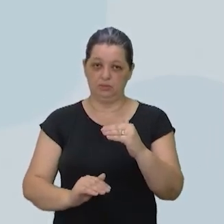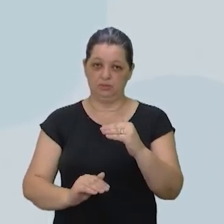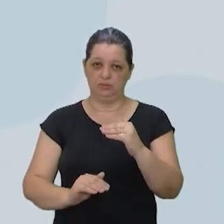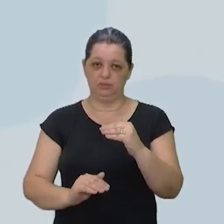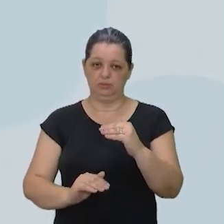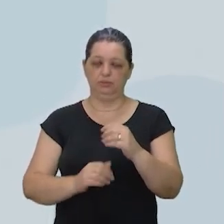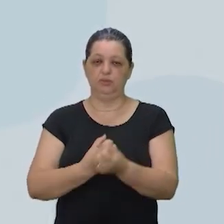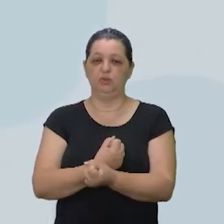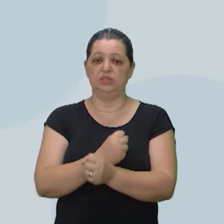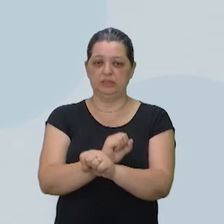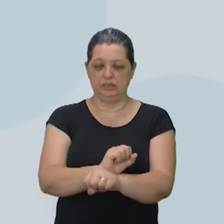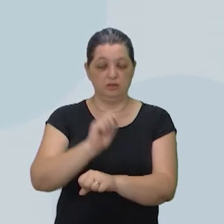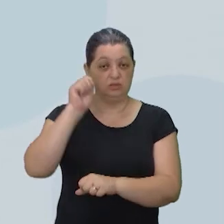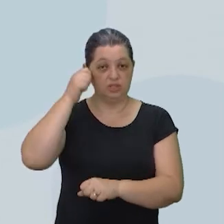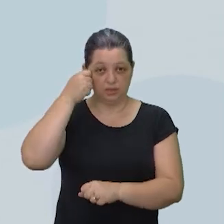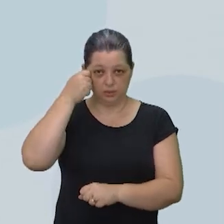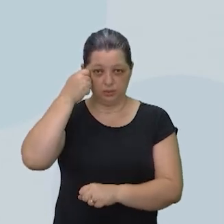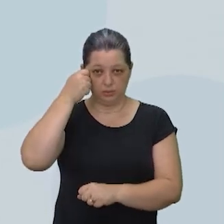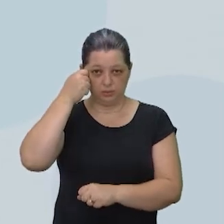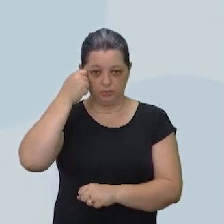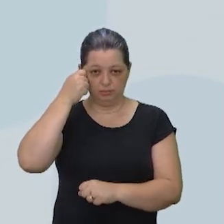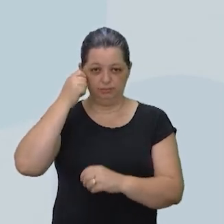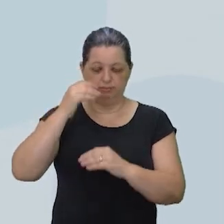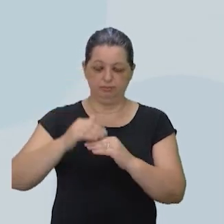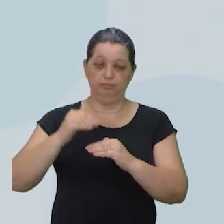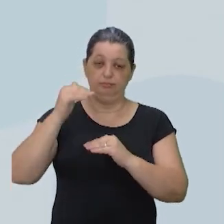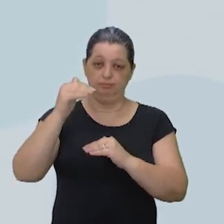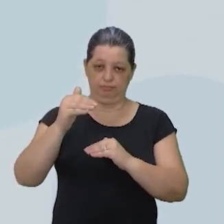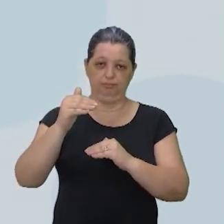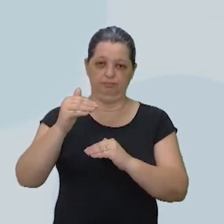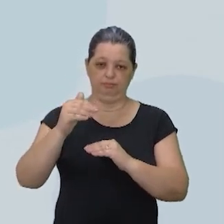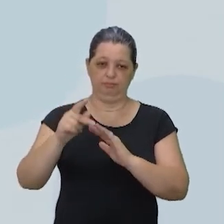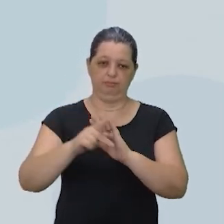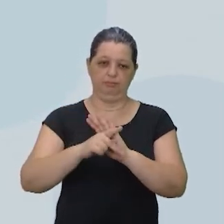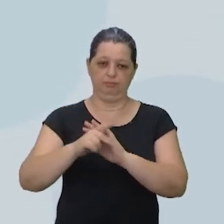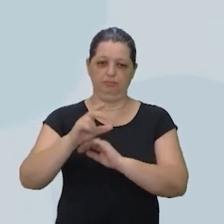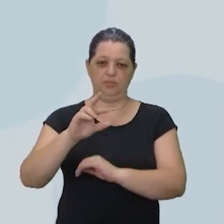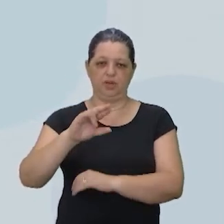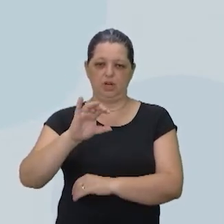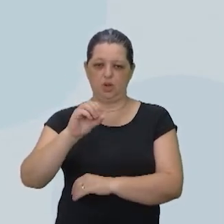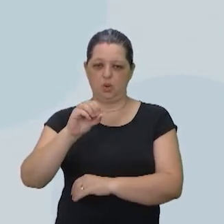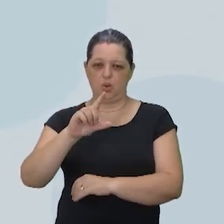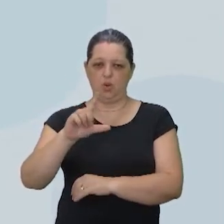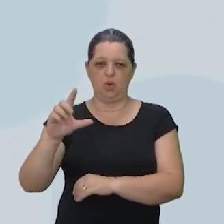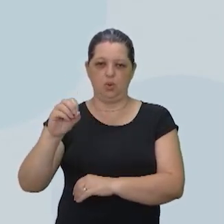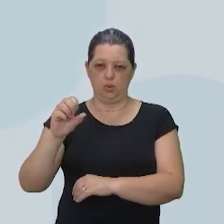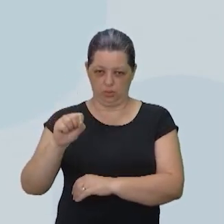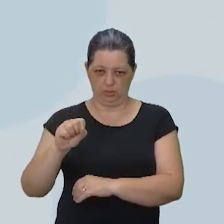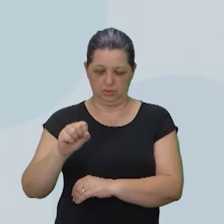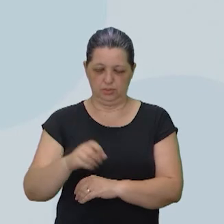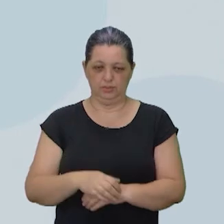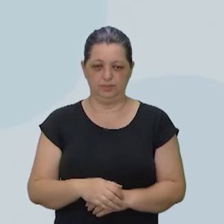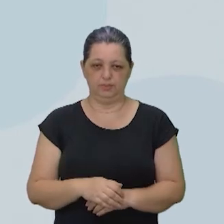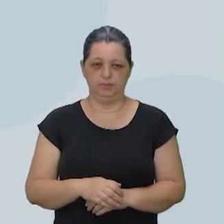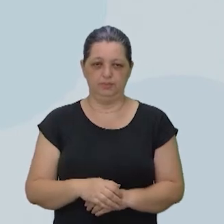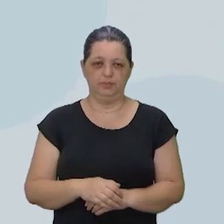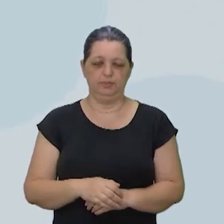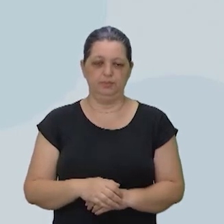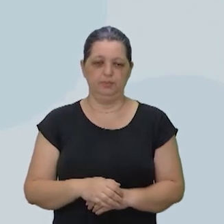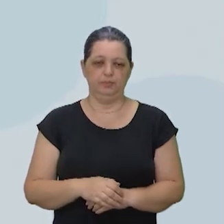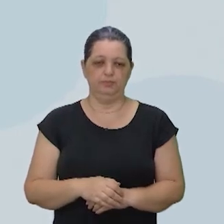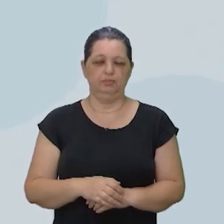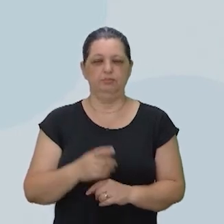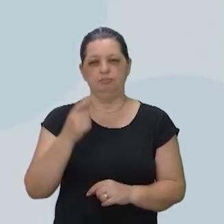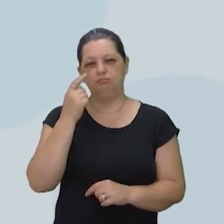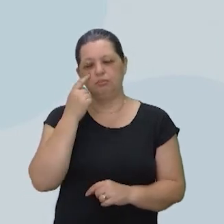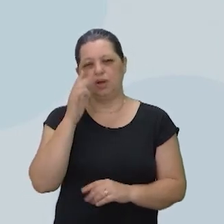os escravos negros, acima deles os criollos ou criollos, depende do lugar. É